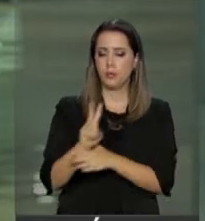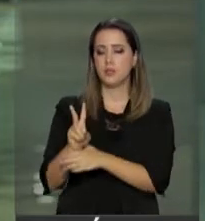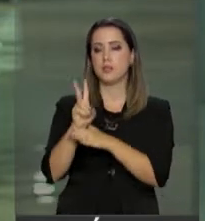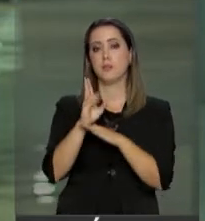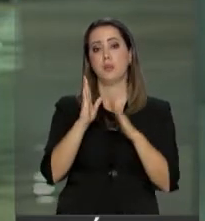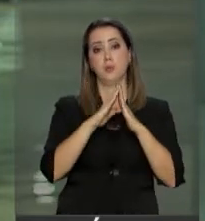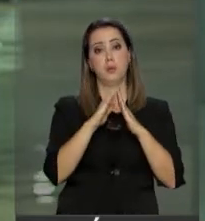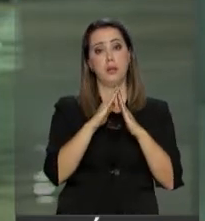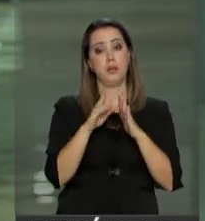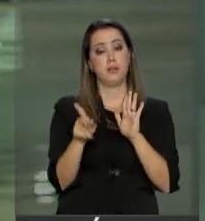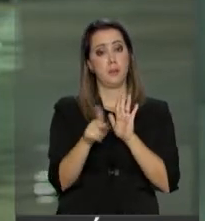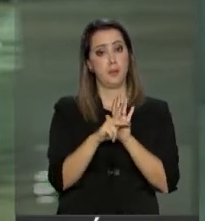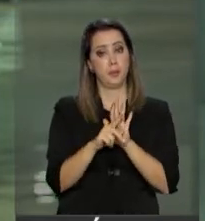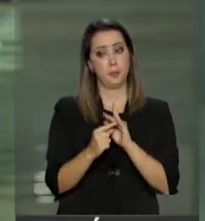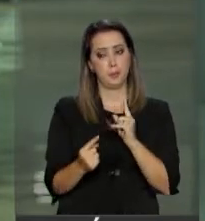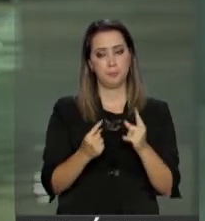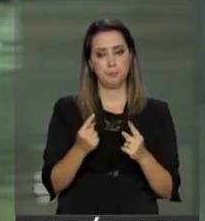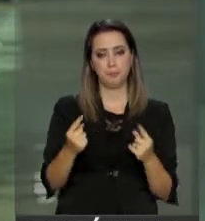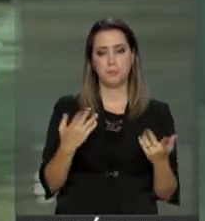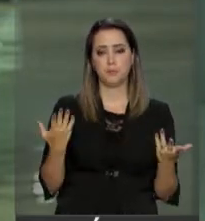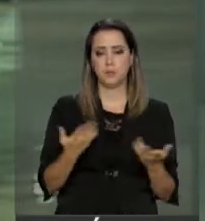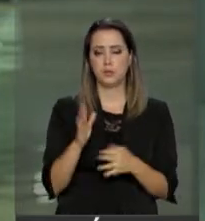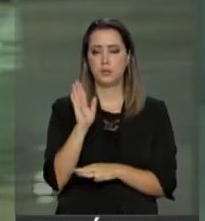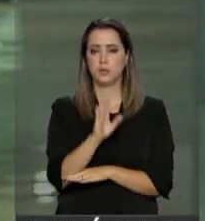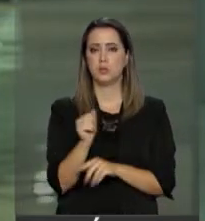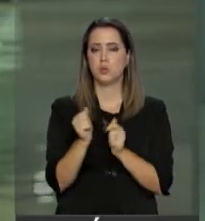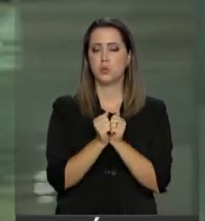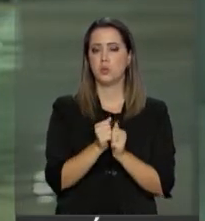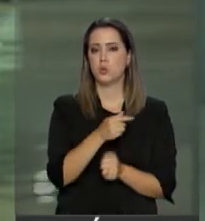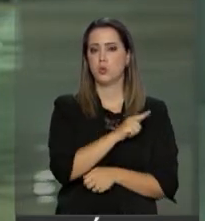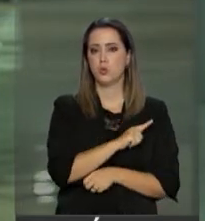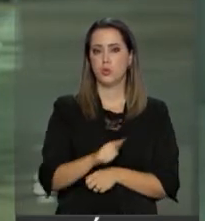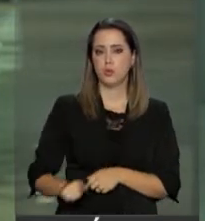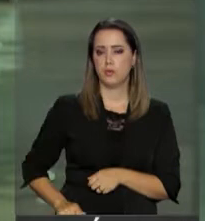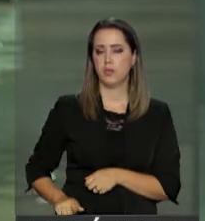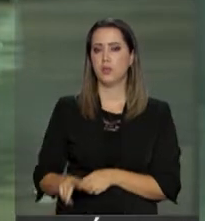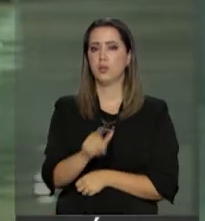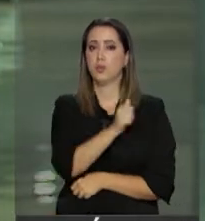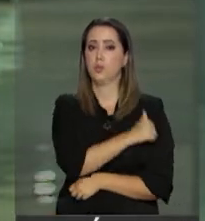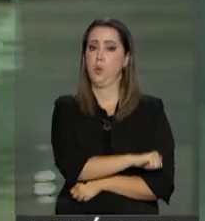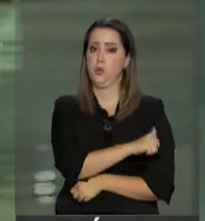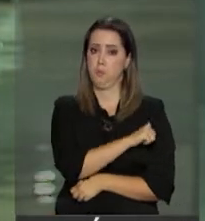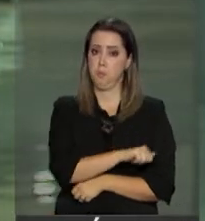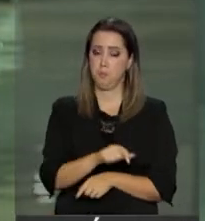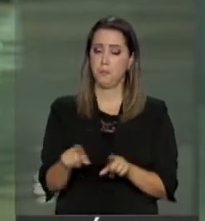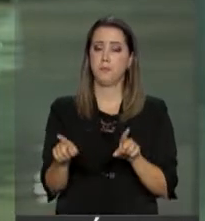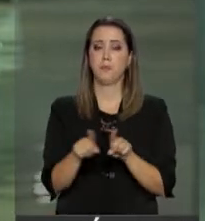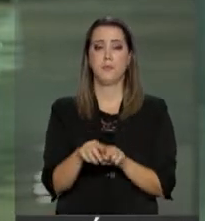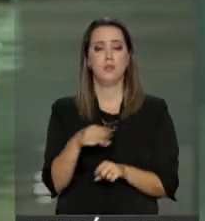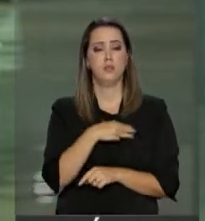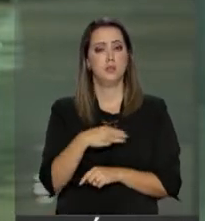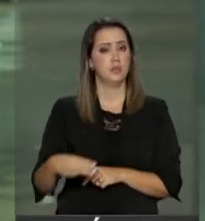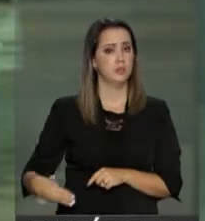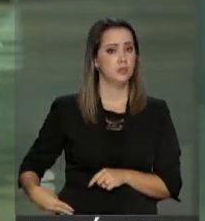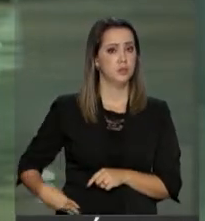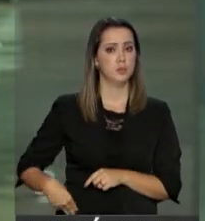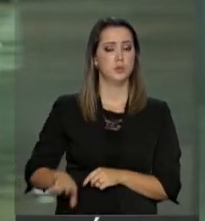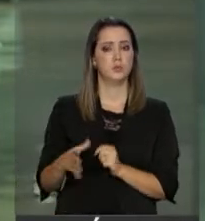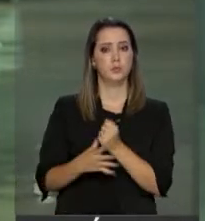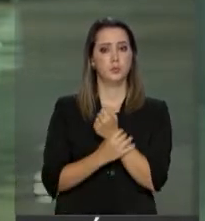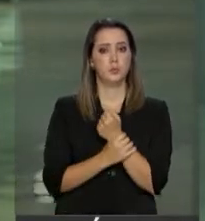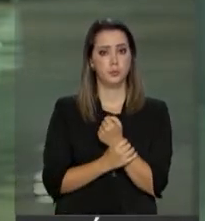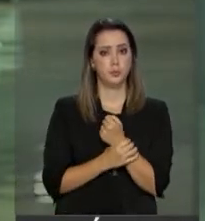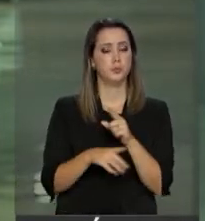michel temer participou de reunião com o governador do estado do rio de janeiro luiz fernando pezão e os ministros da área da segurança